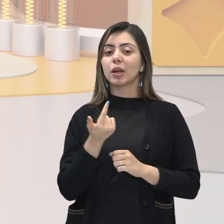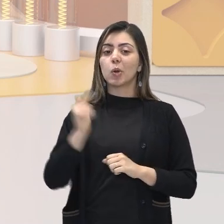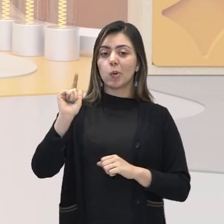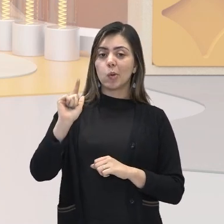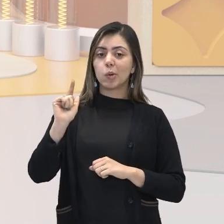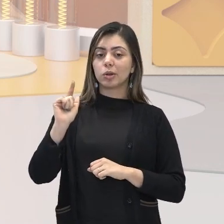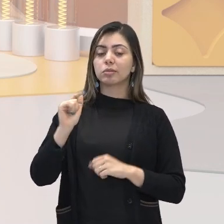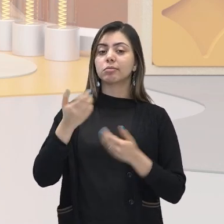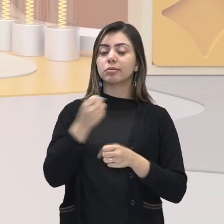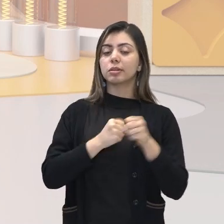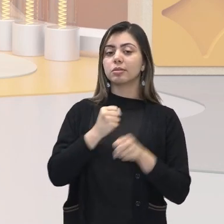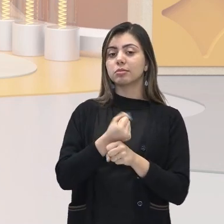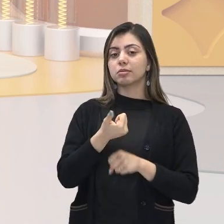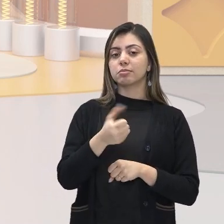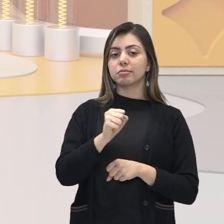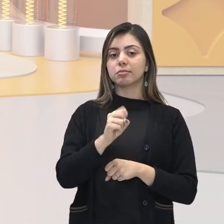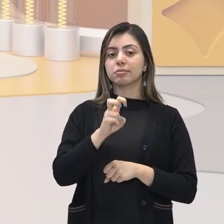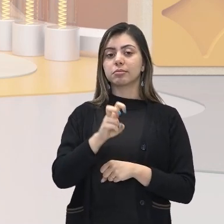também, em